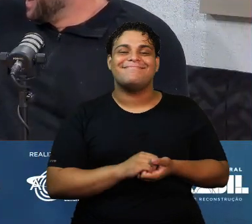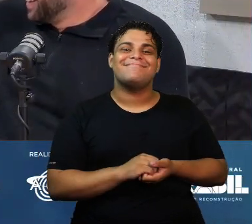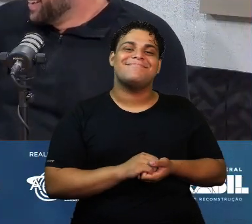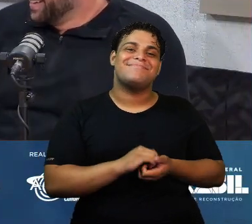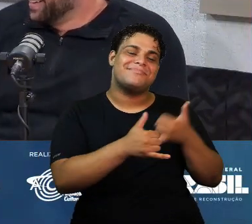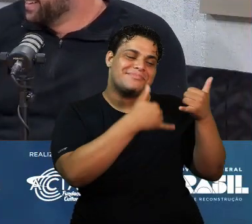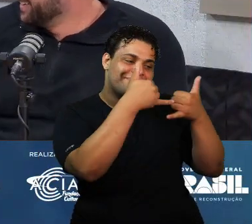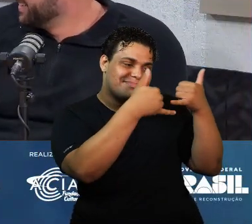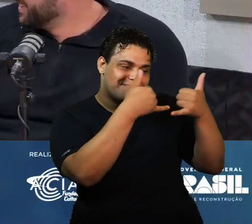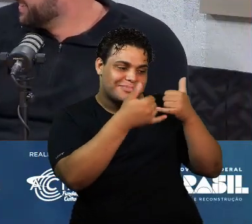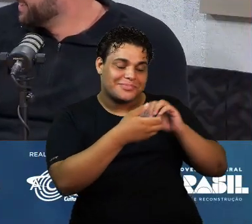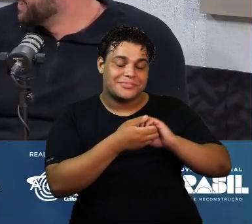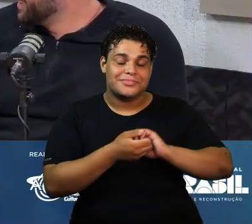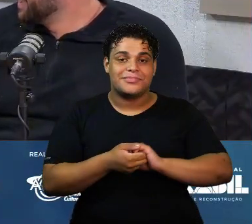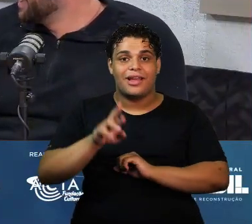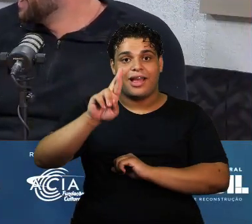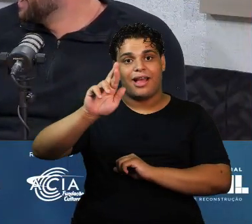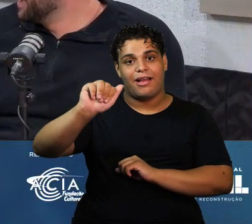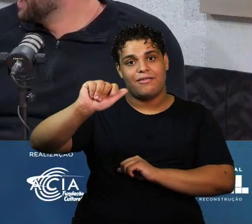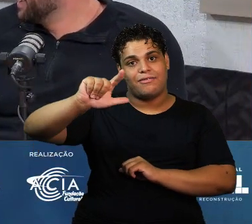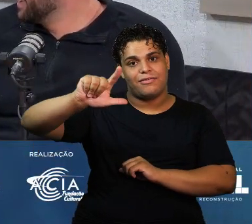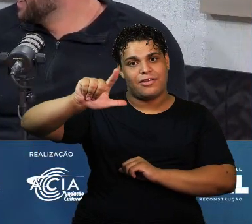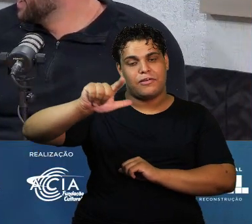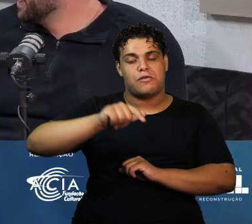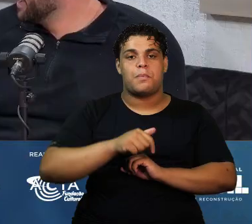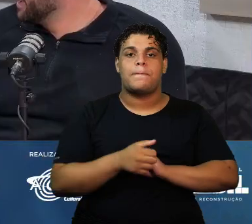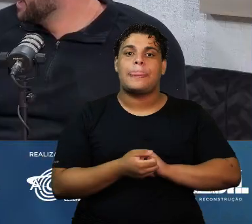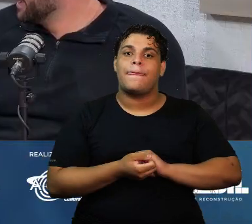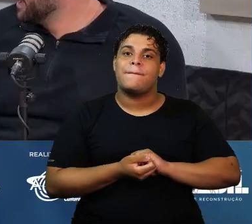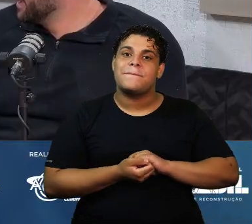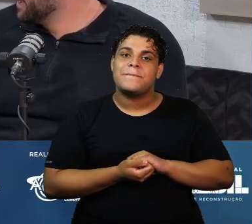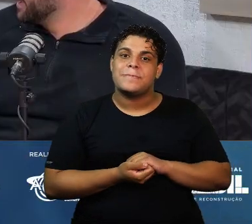Vamos lá, Rafael. Você está em Bertioga hoje, né, Rafael?